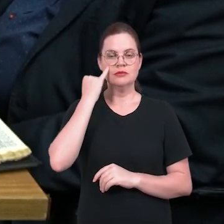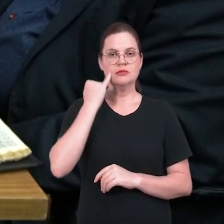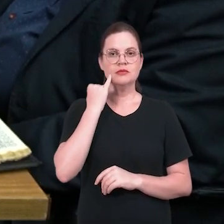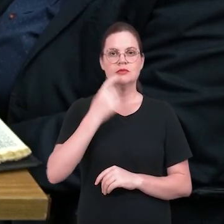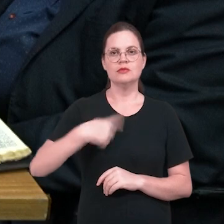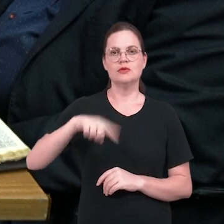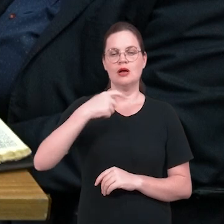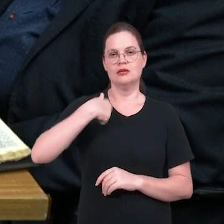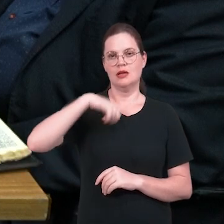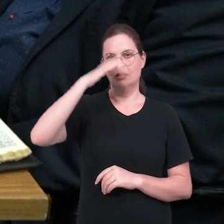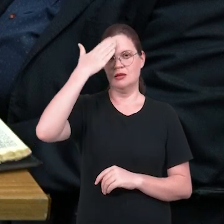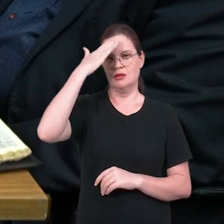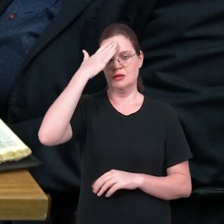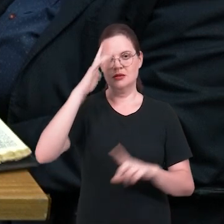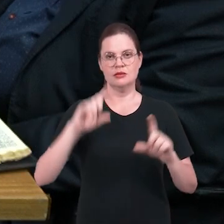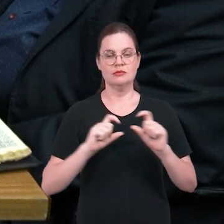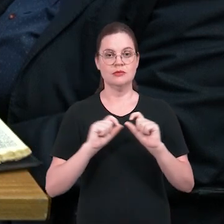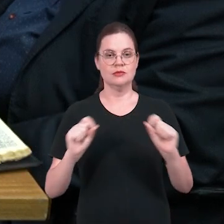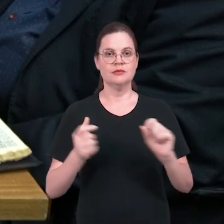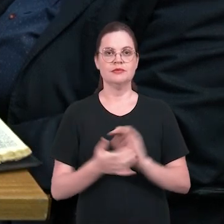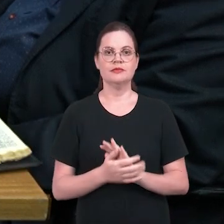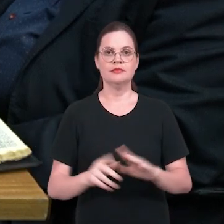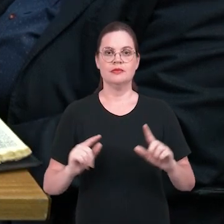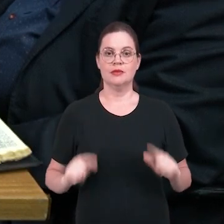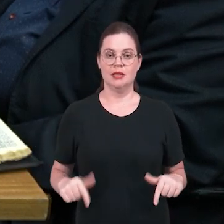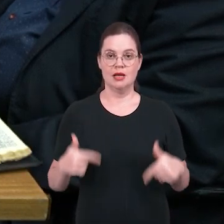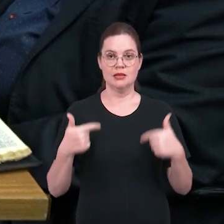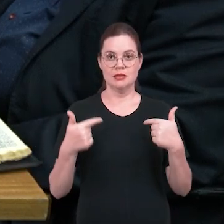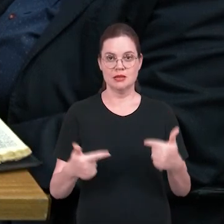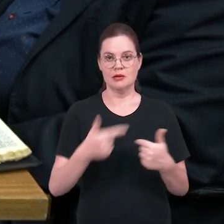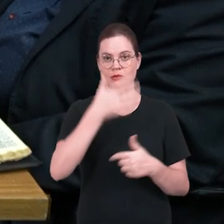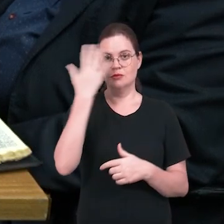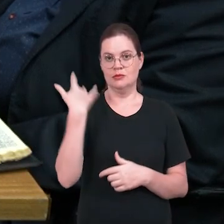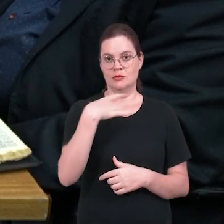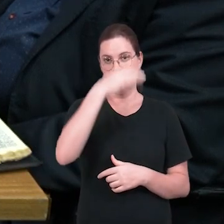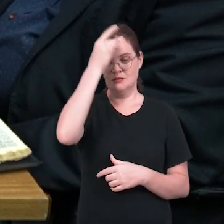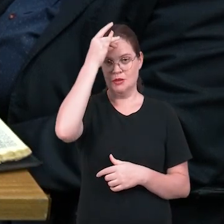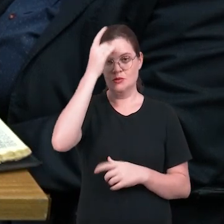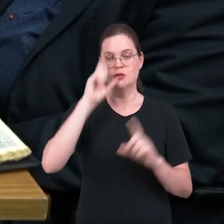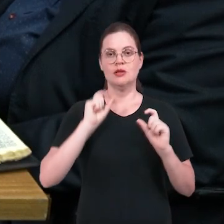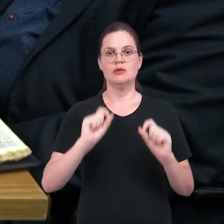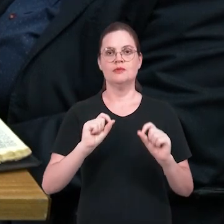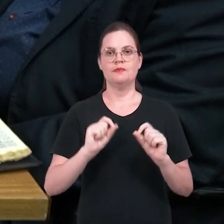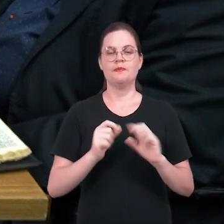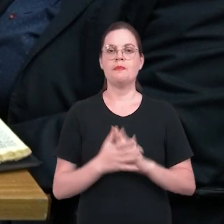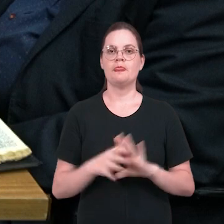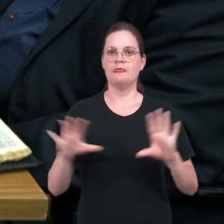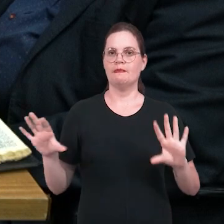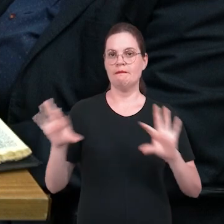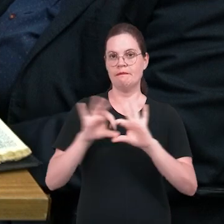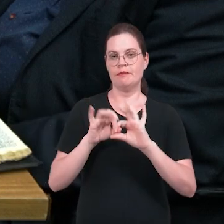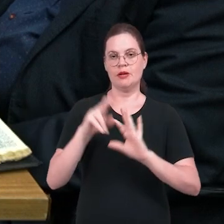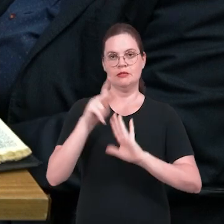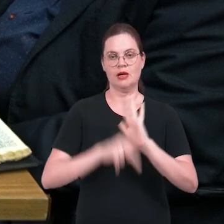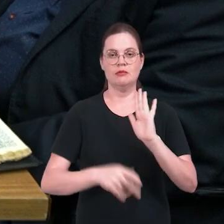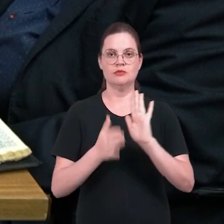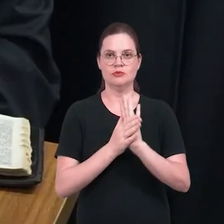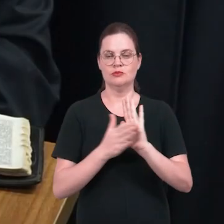nós entendemos que a operação do Espírito Santo hoje não está dissociada de um projeto